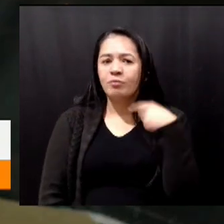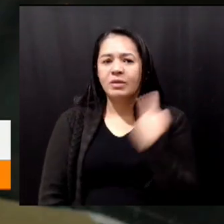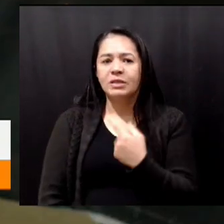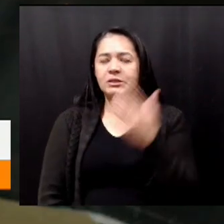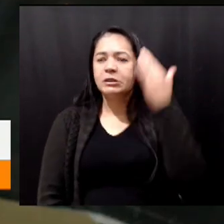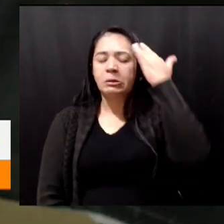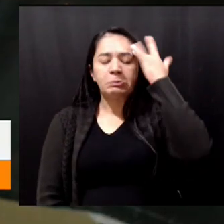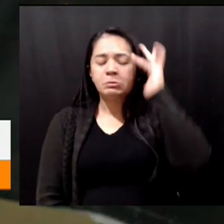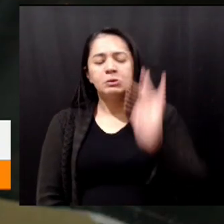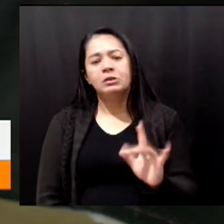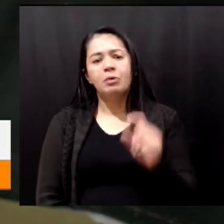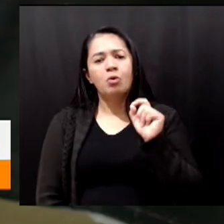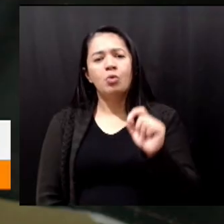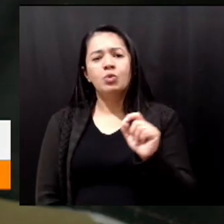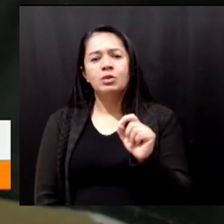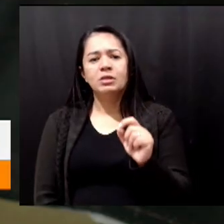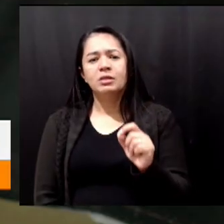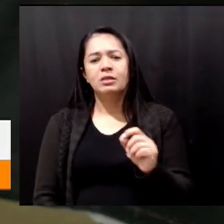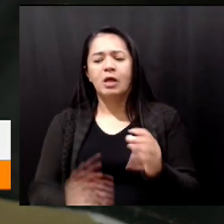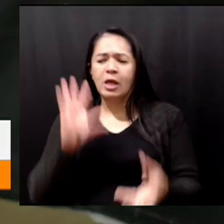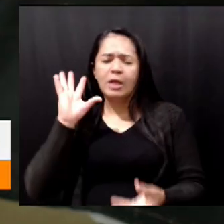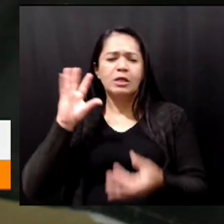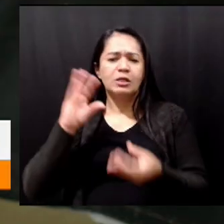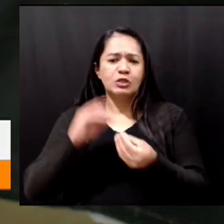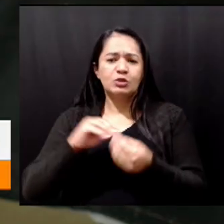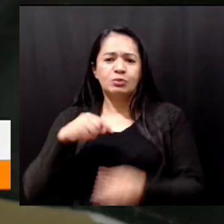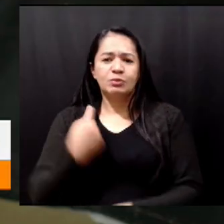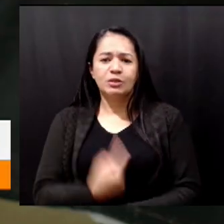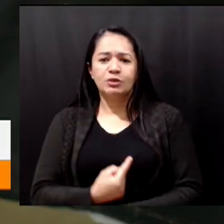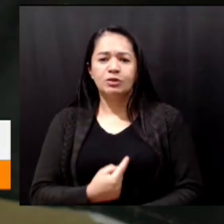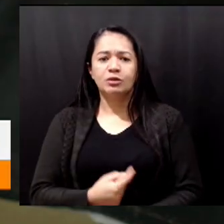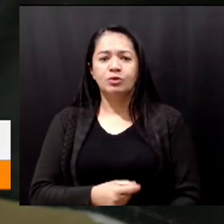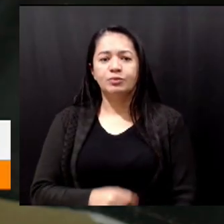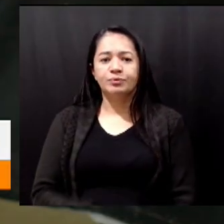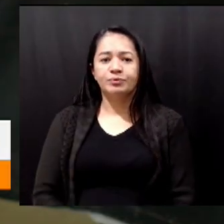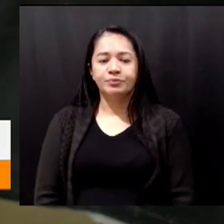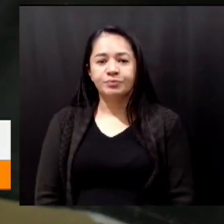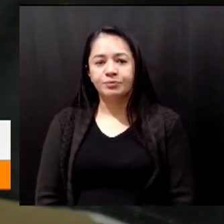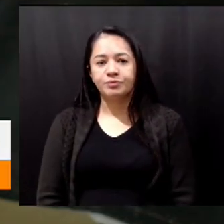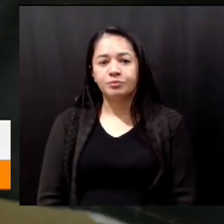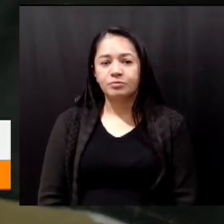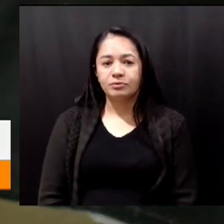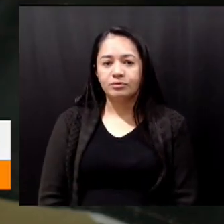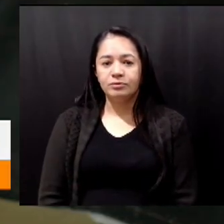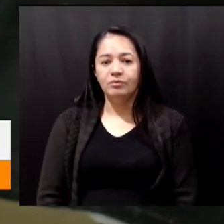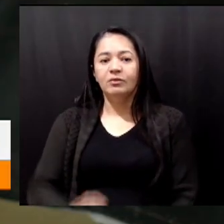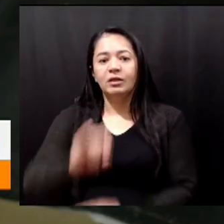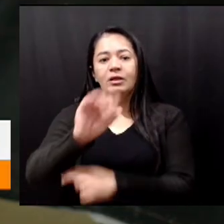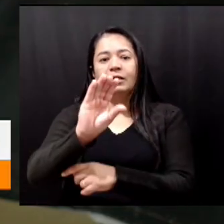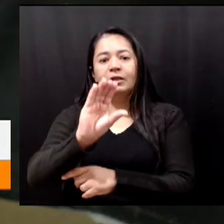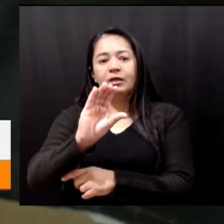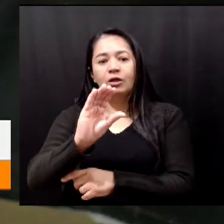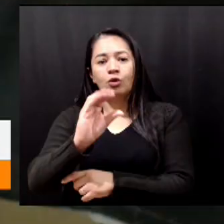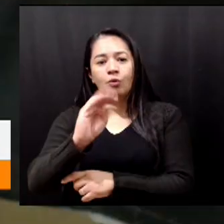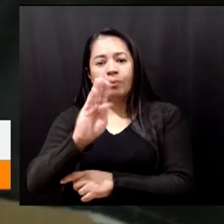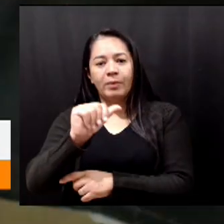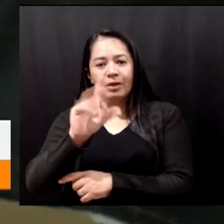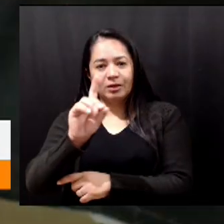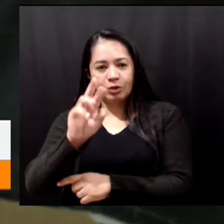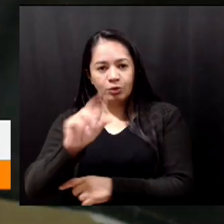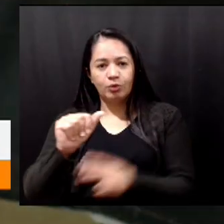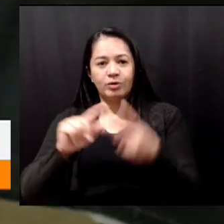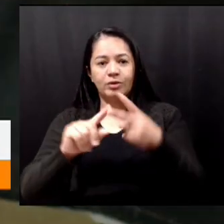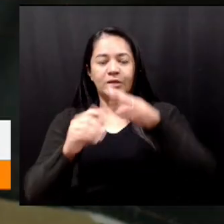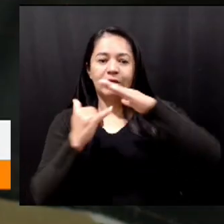gostaria que vocês resumissem a questão da incubadora, da startup e da necessidade